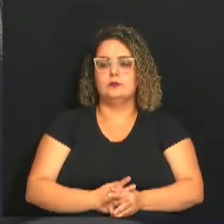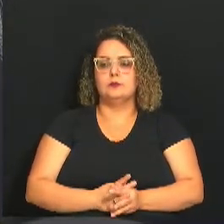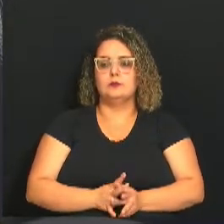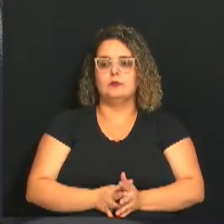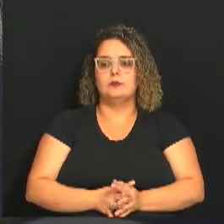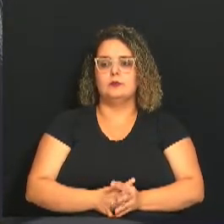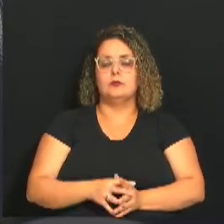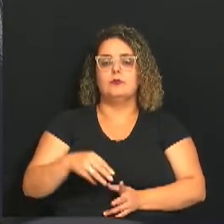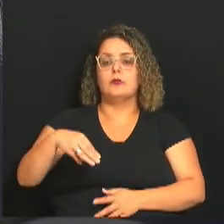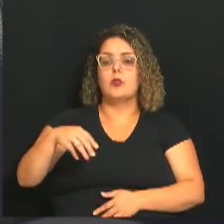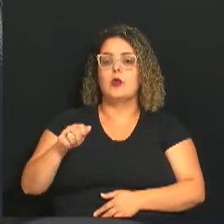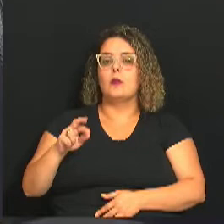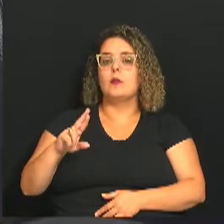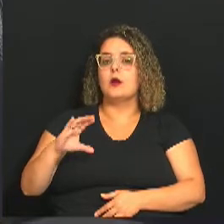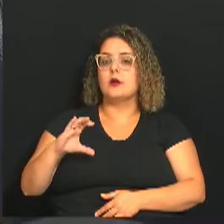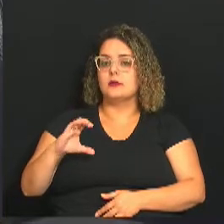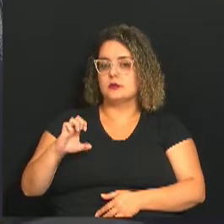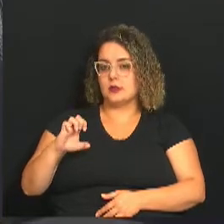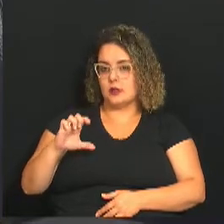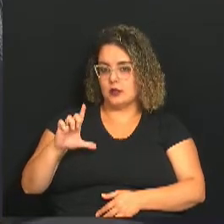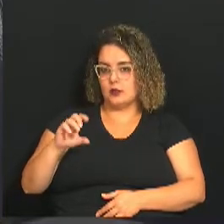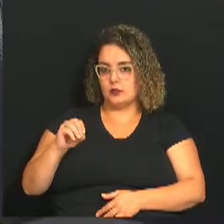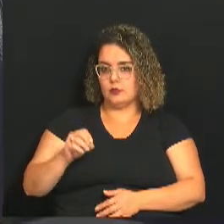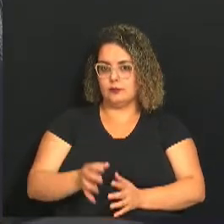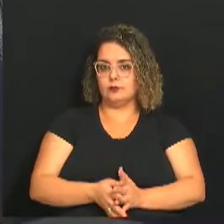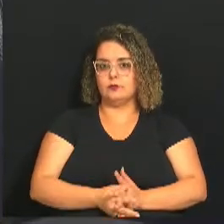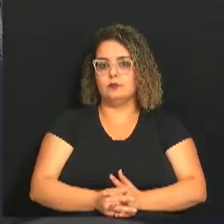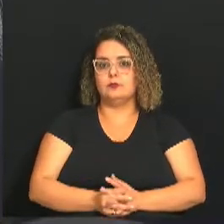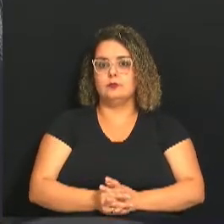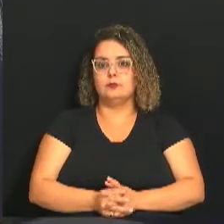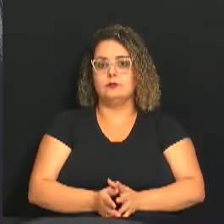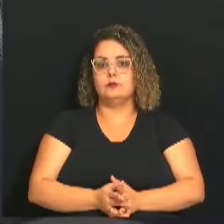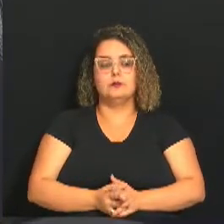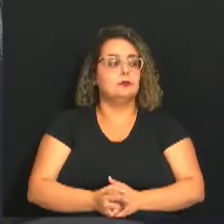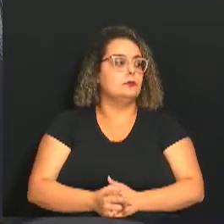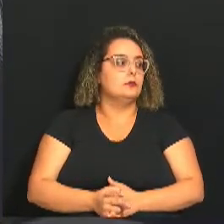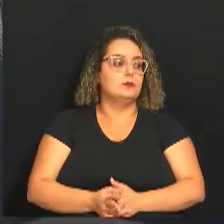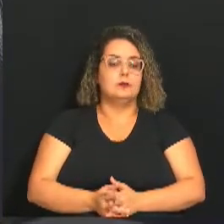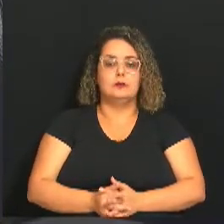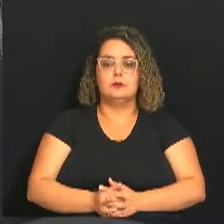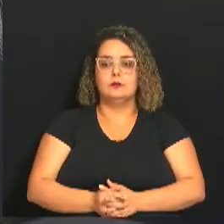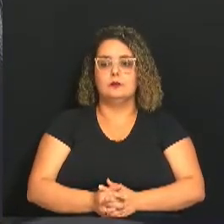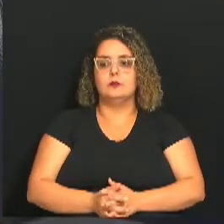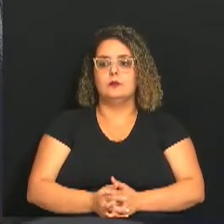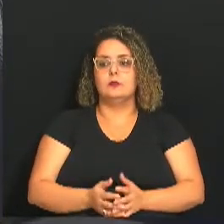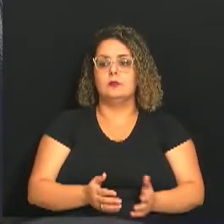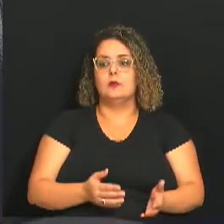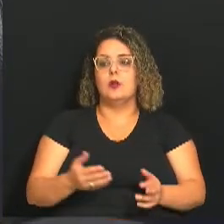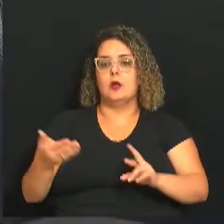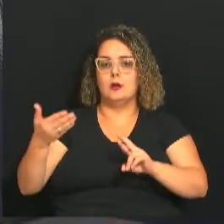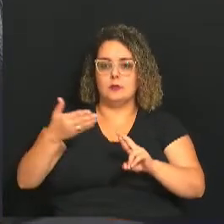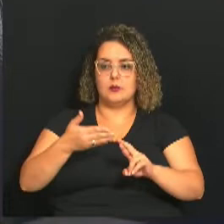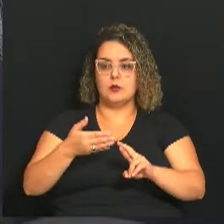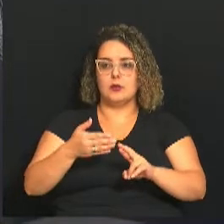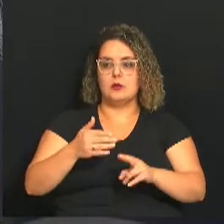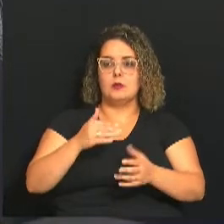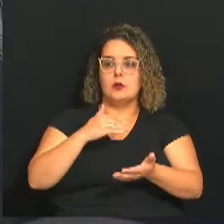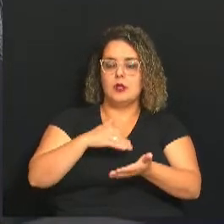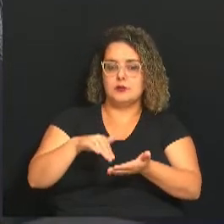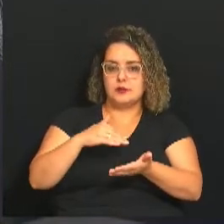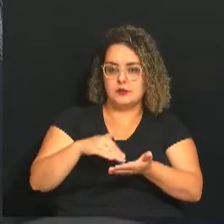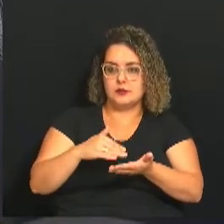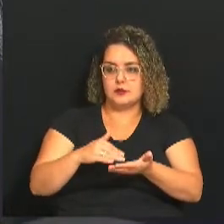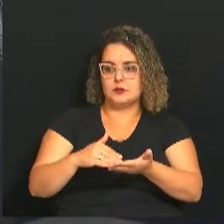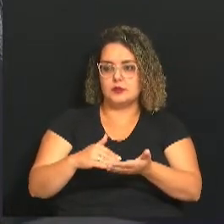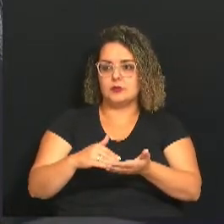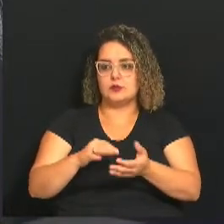Duarte, que, representando a secretária de Planejamento e Urbanismo, para